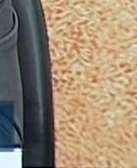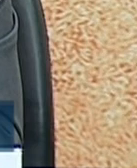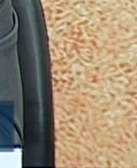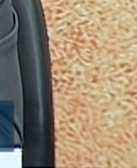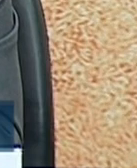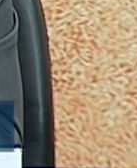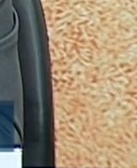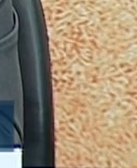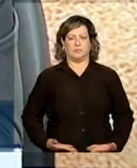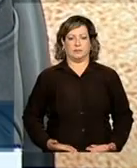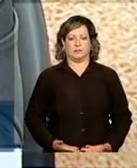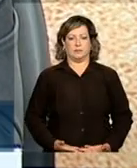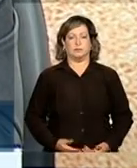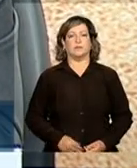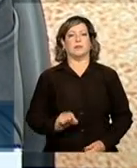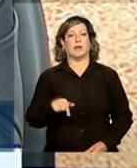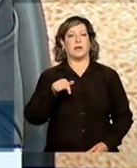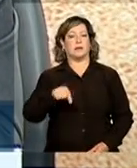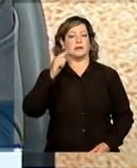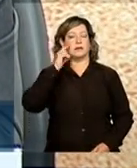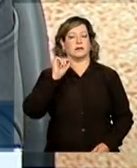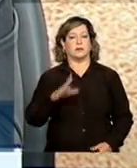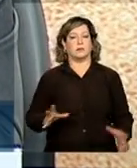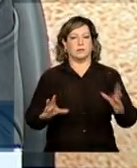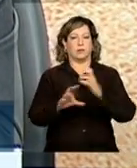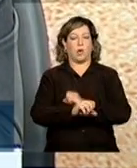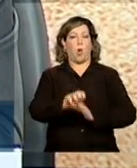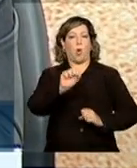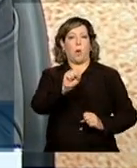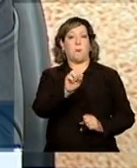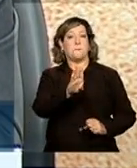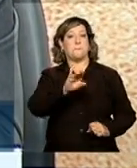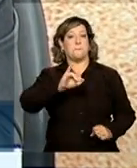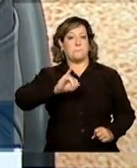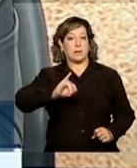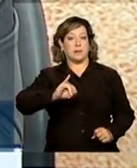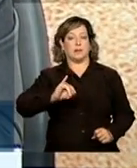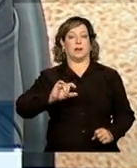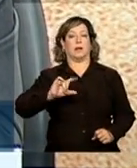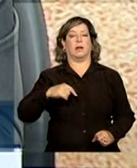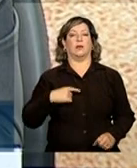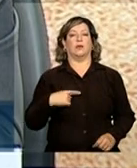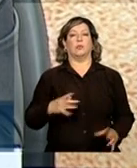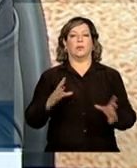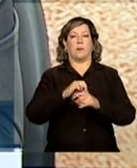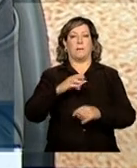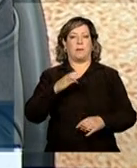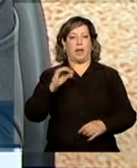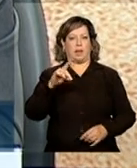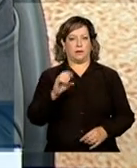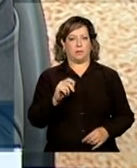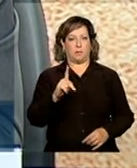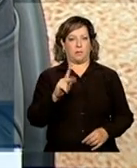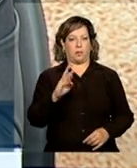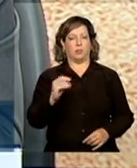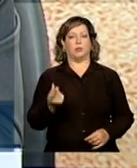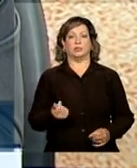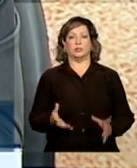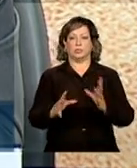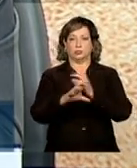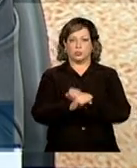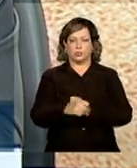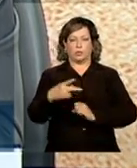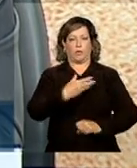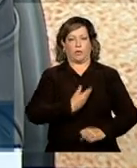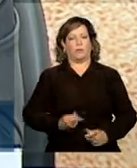mobilizam cerca de 8 bilhões eh do do Mercado Público gerando economia para para os cofres públicos